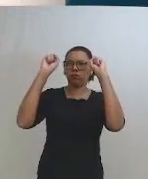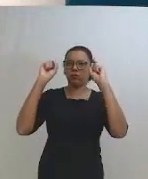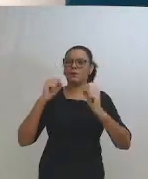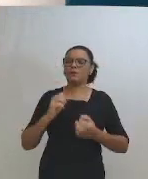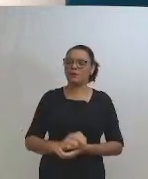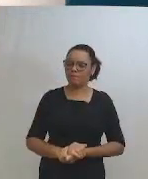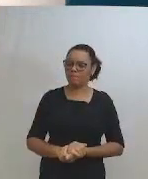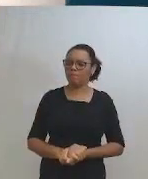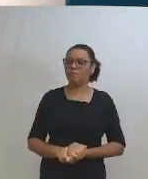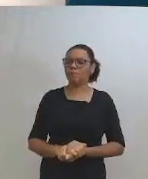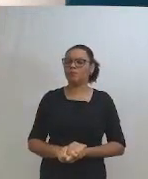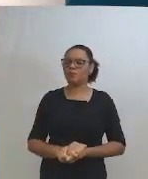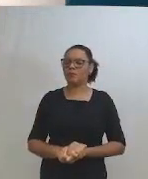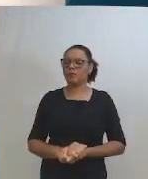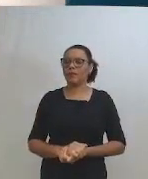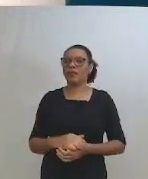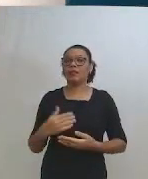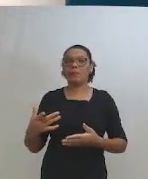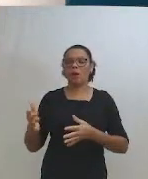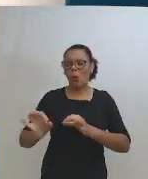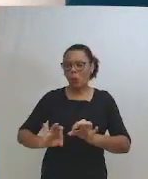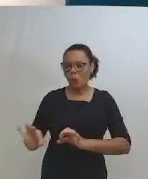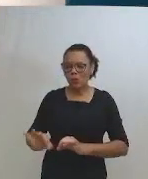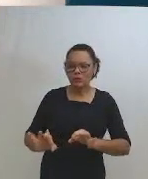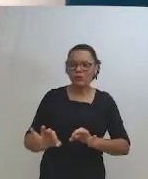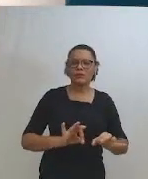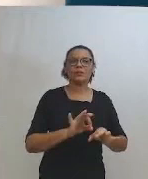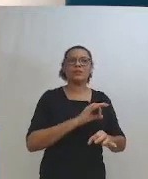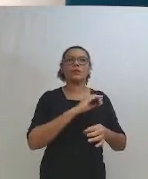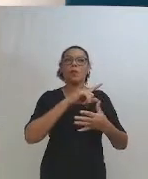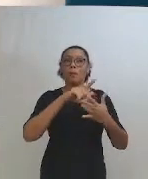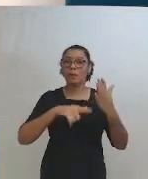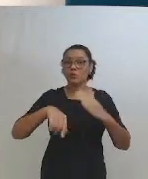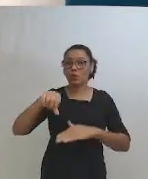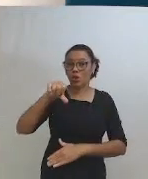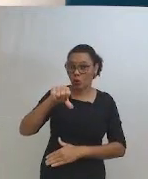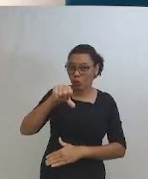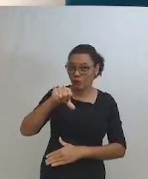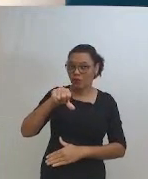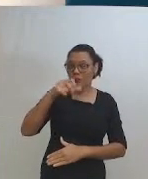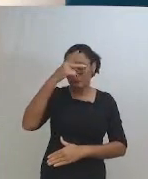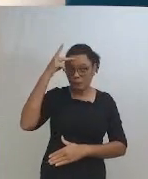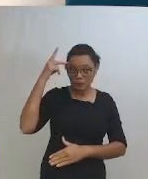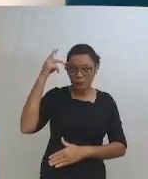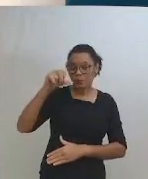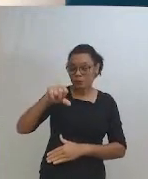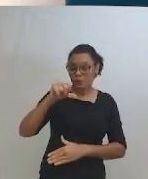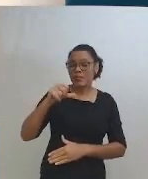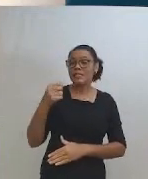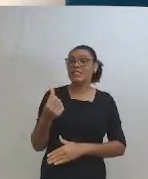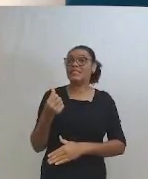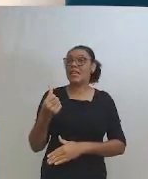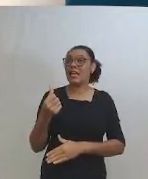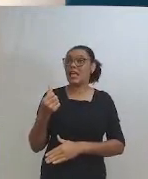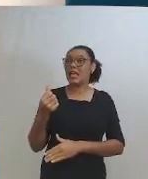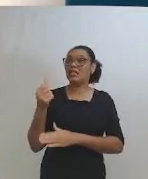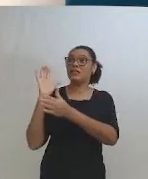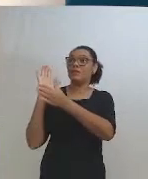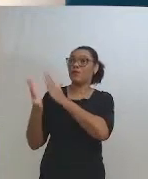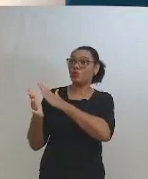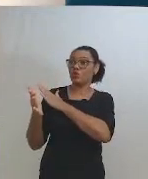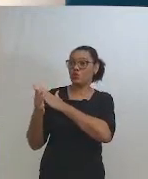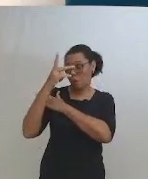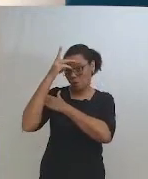A organização composta por 9 membros, 6 dos quais estão foragidos, entre eles